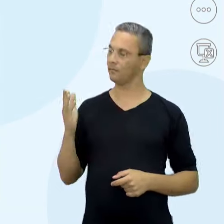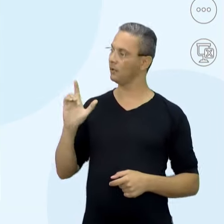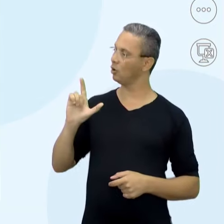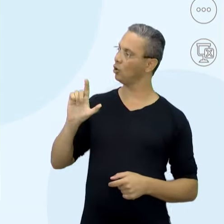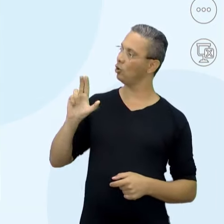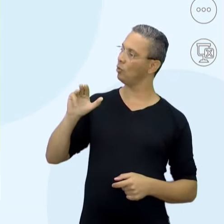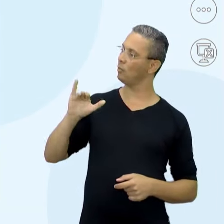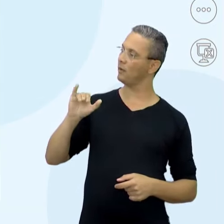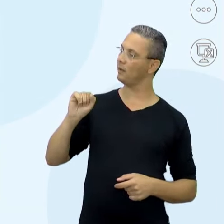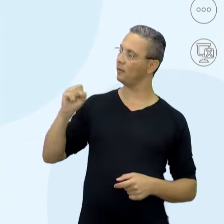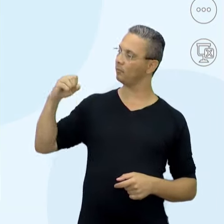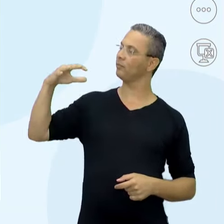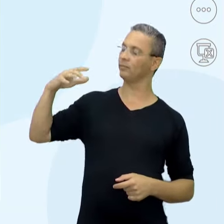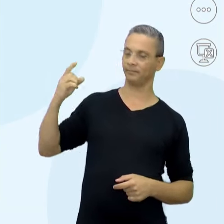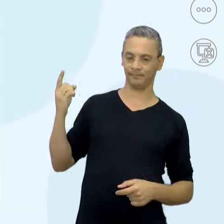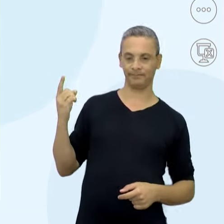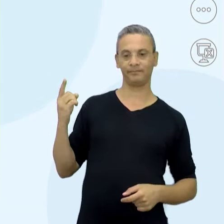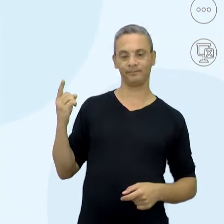luminosa.